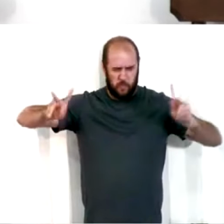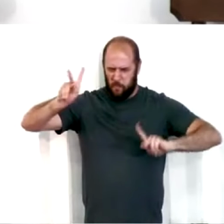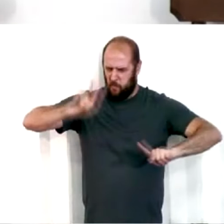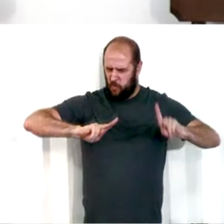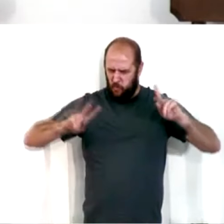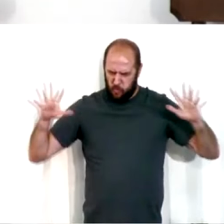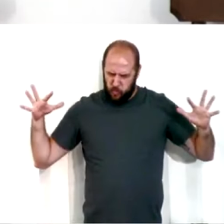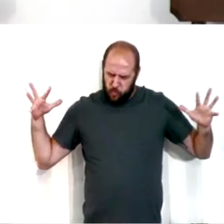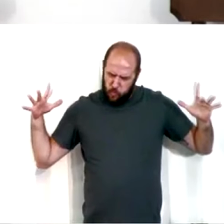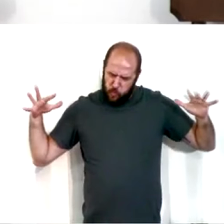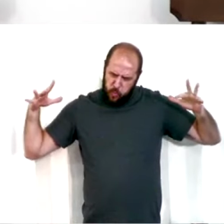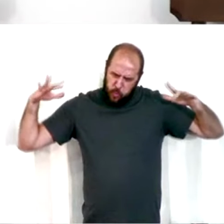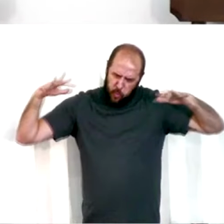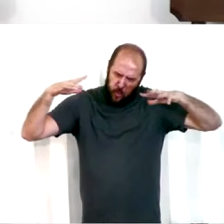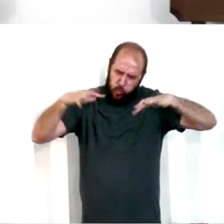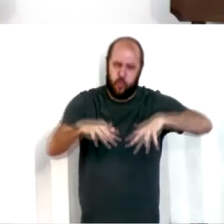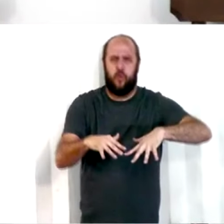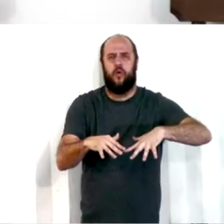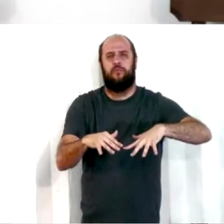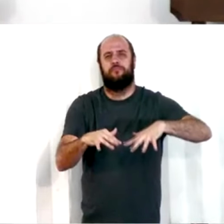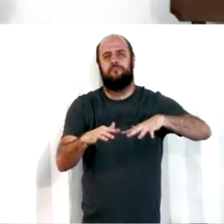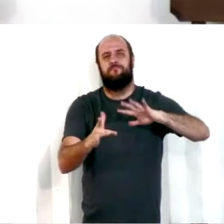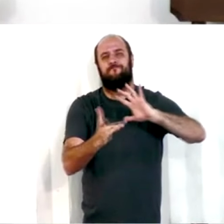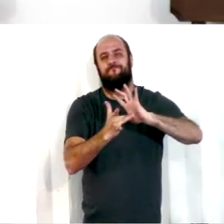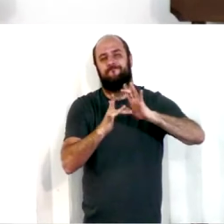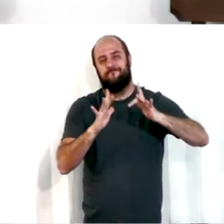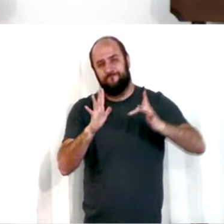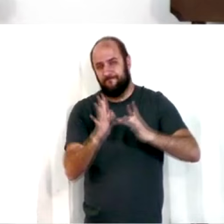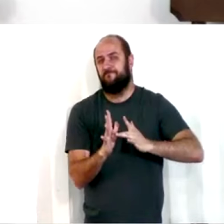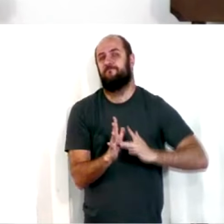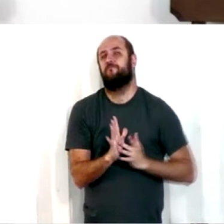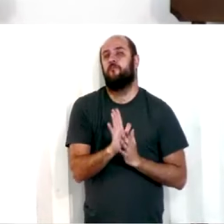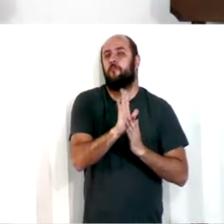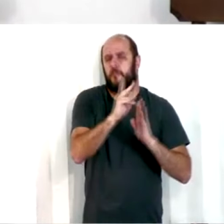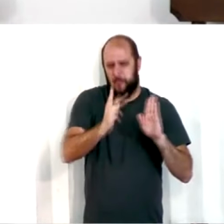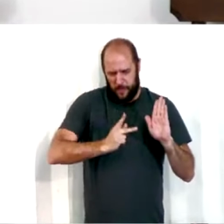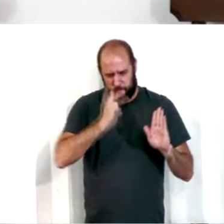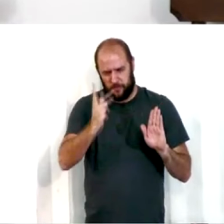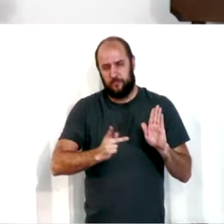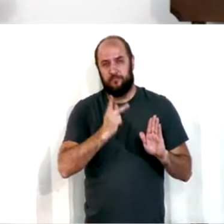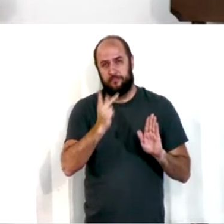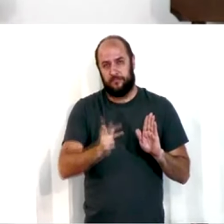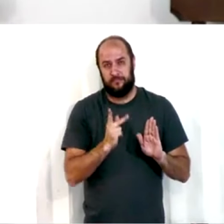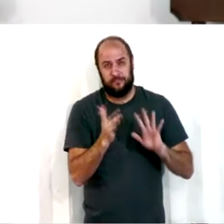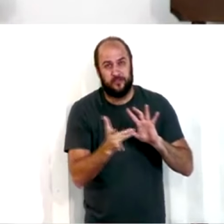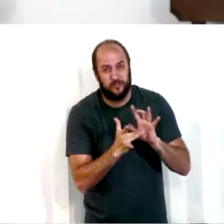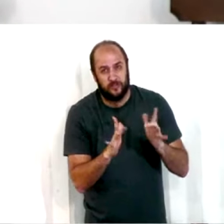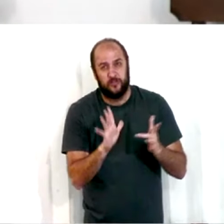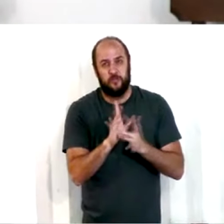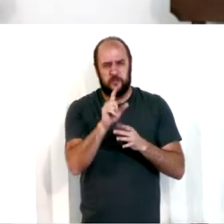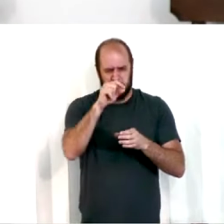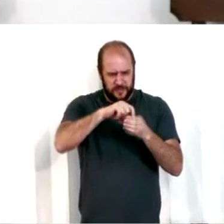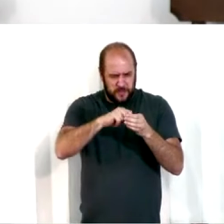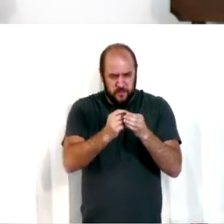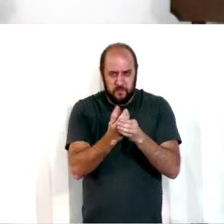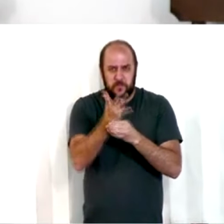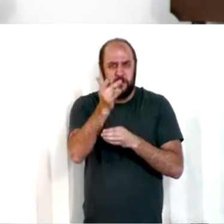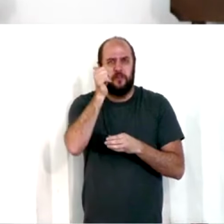povos. Ele é o cumprimento das promessas. Ele é a semente da mulher. Ele é